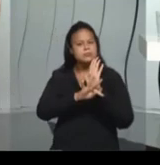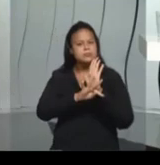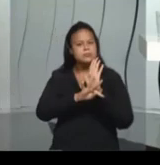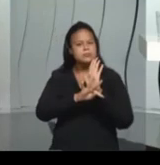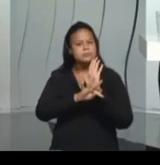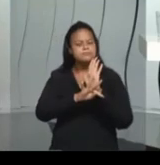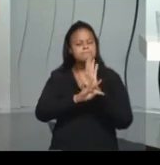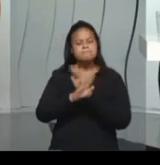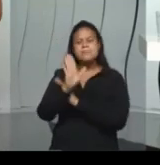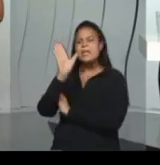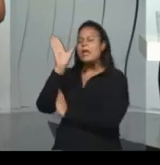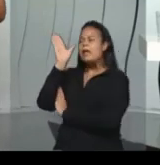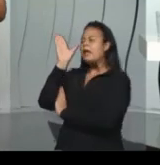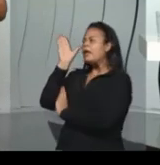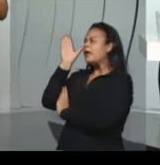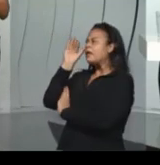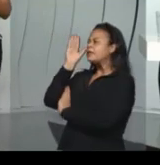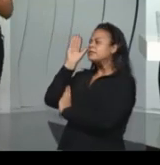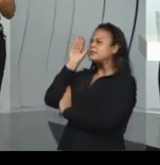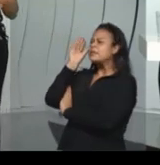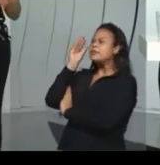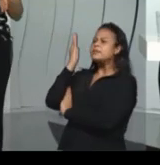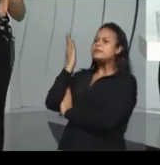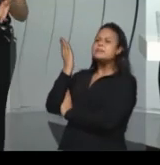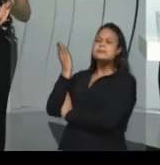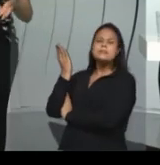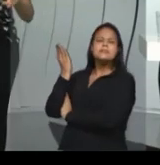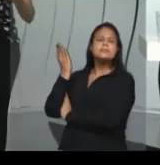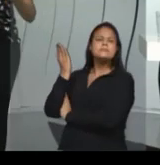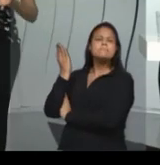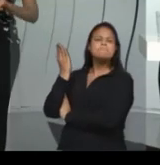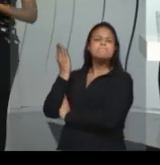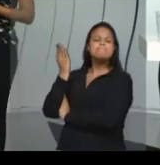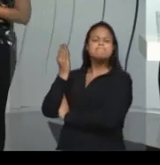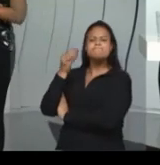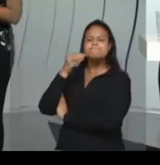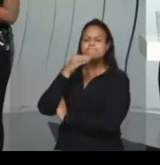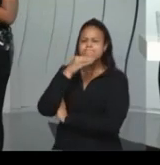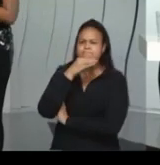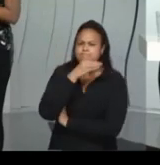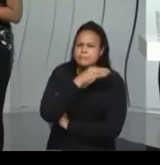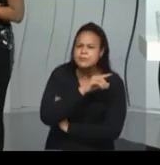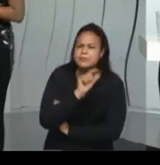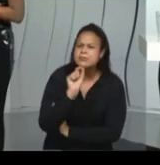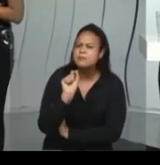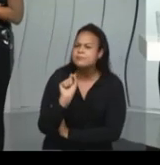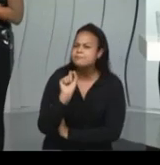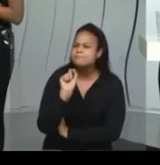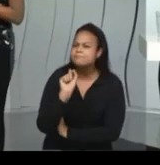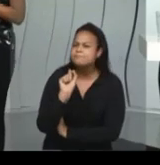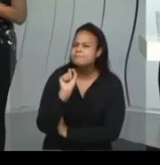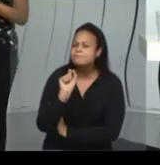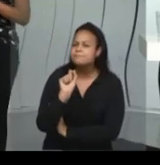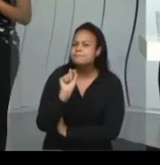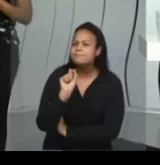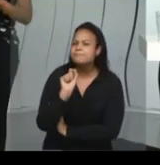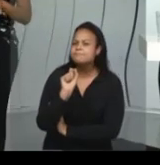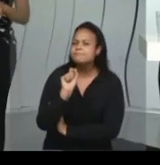É interessante da gente perceber que